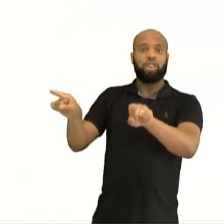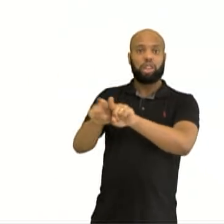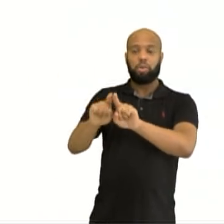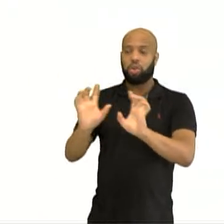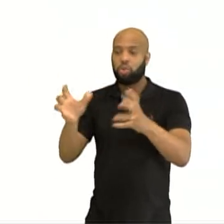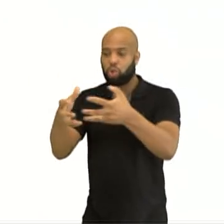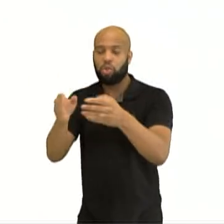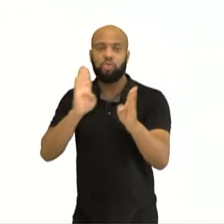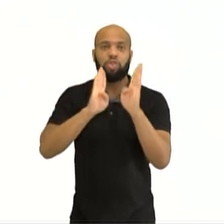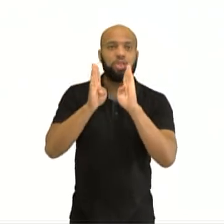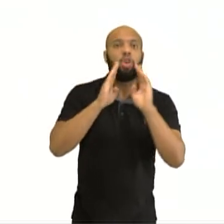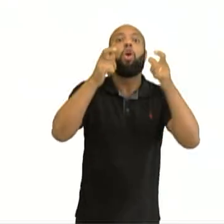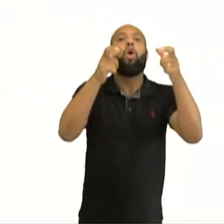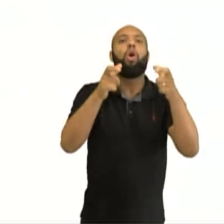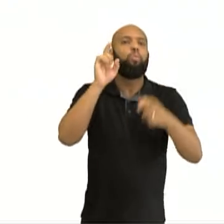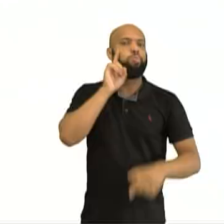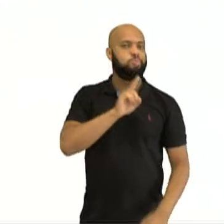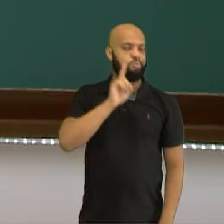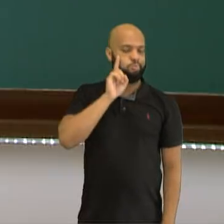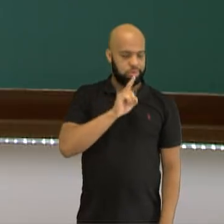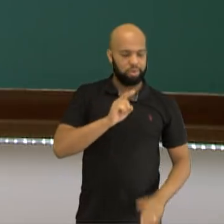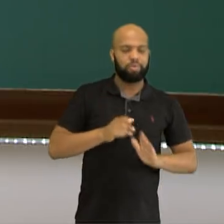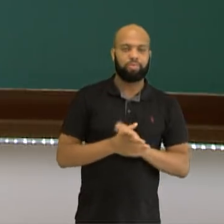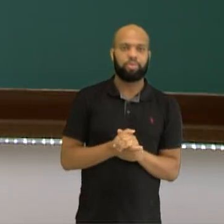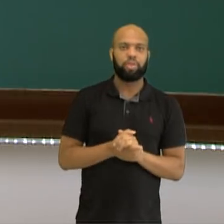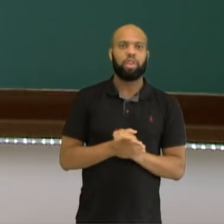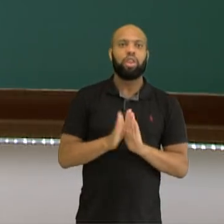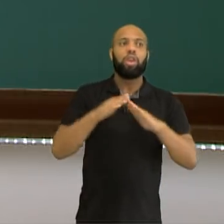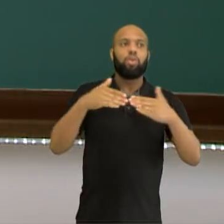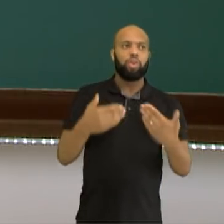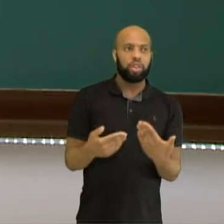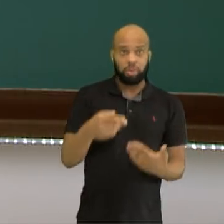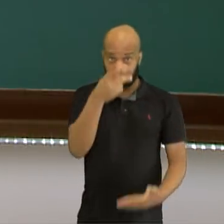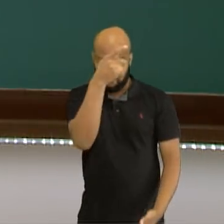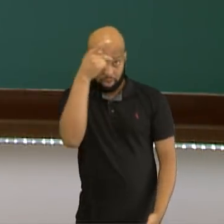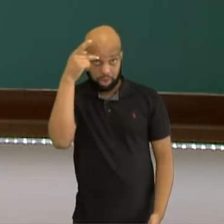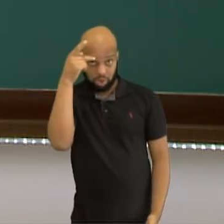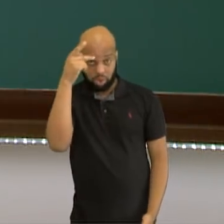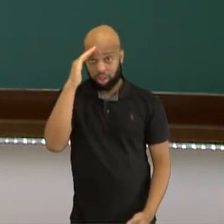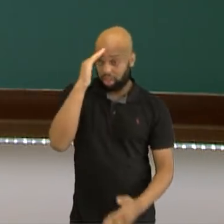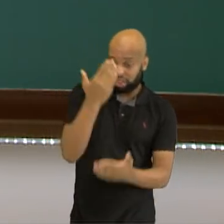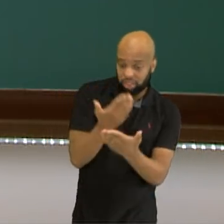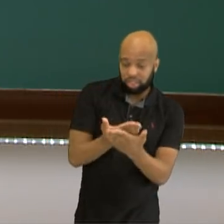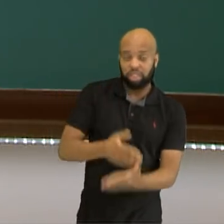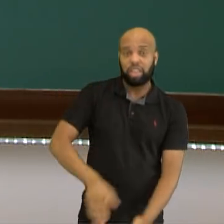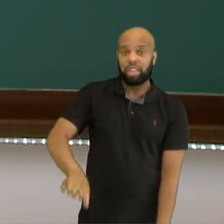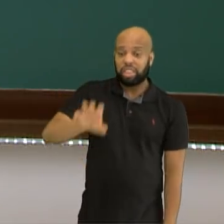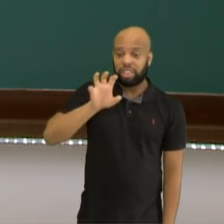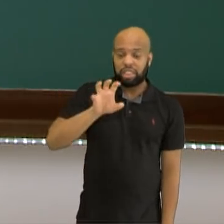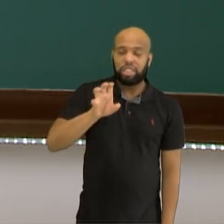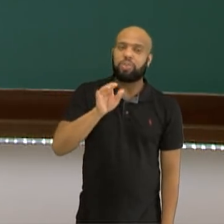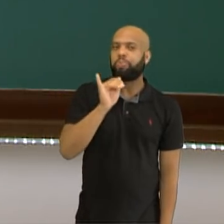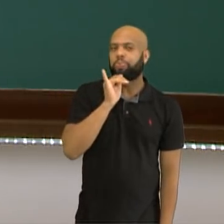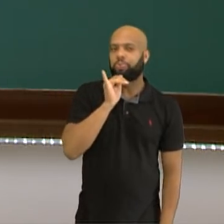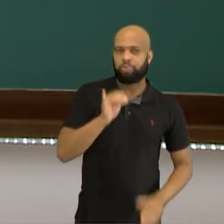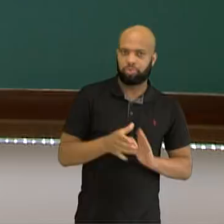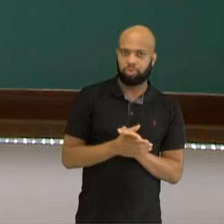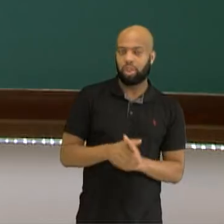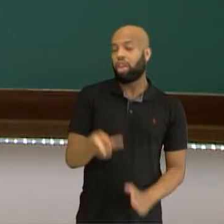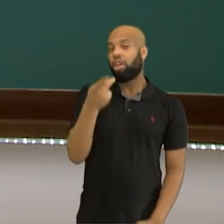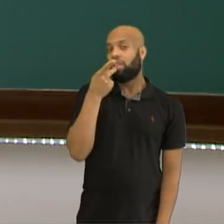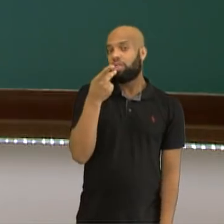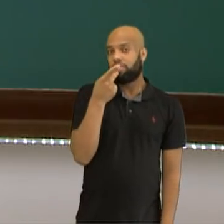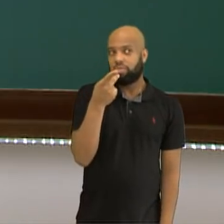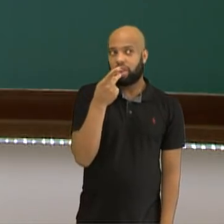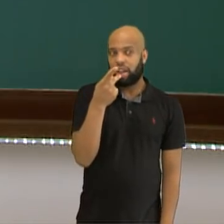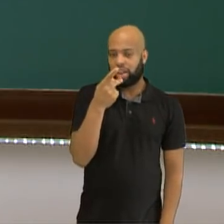Facebook dos Estados Unidos. Então, se a gente perceber, as pessoas que acreditam, que dizem